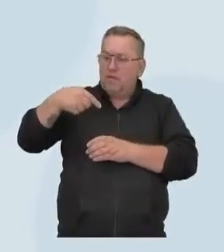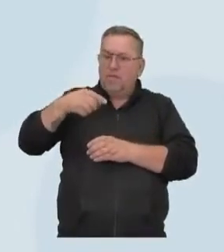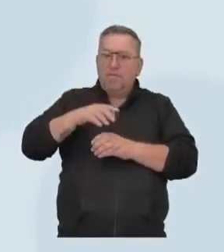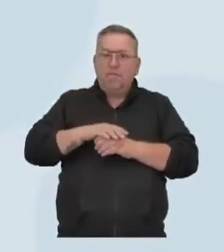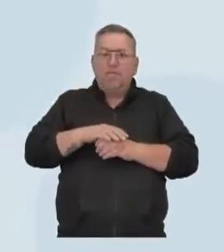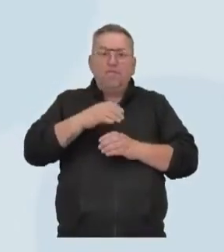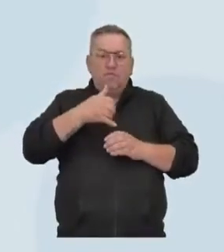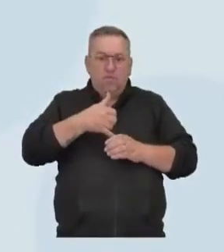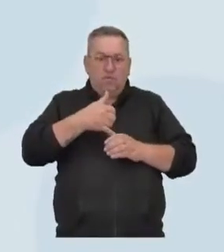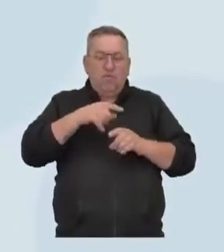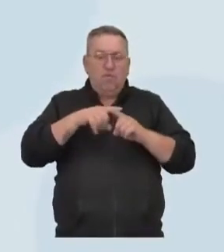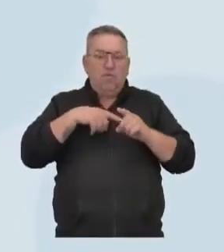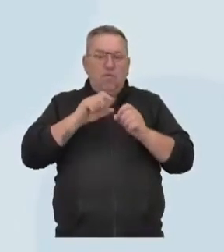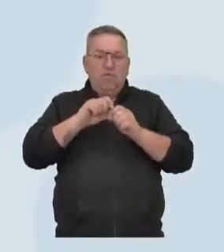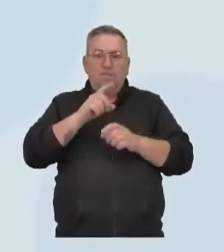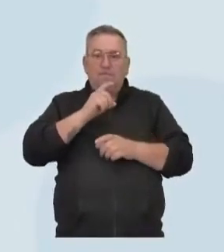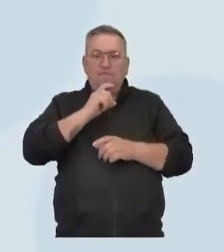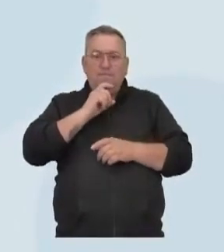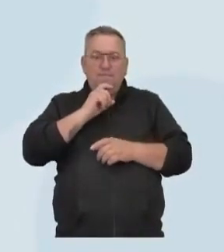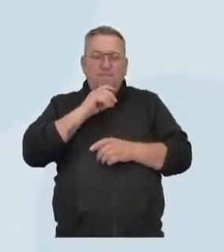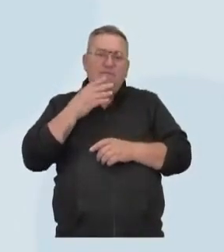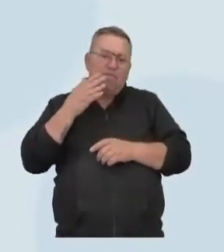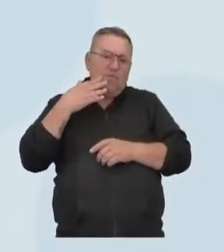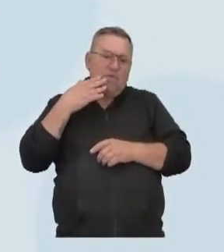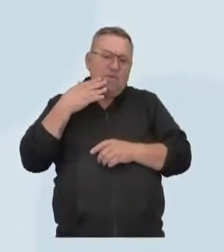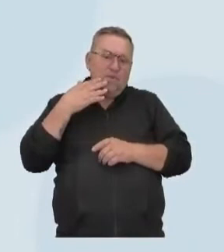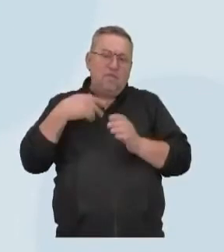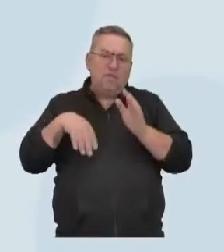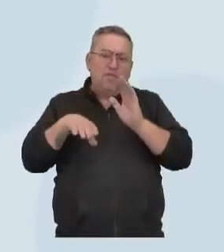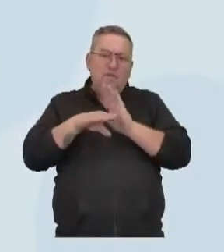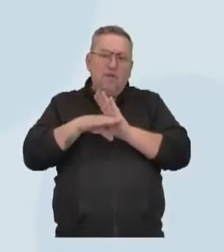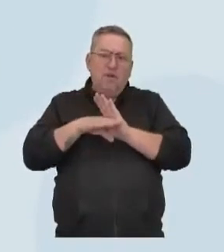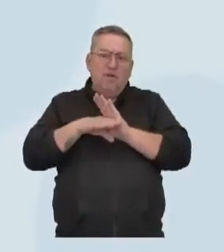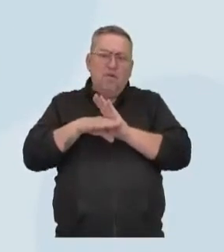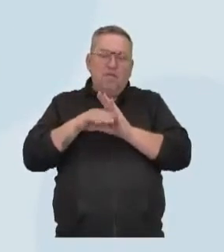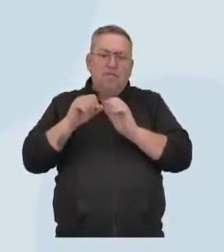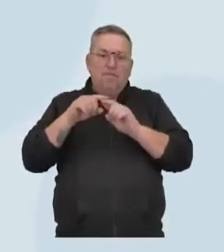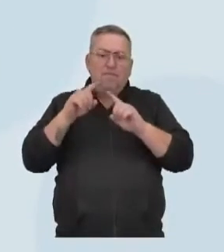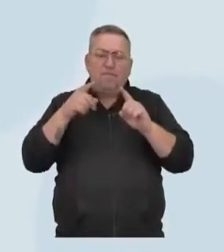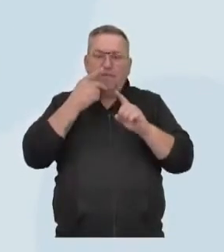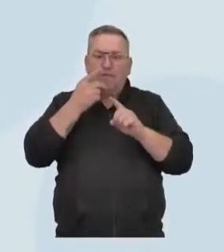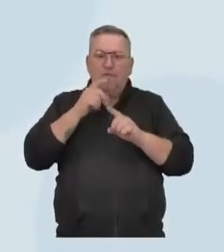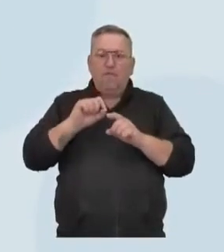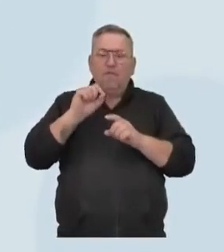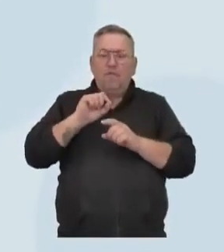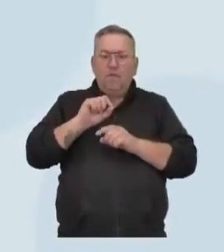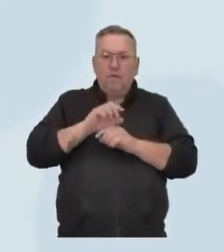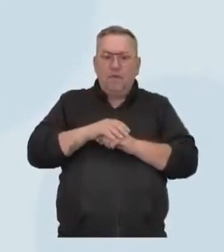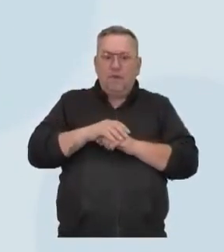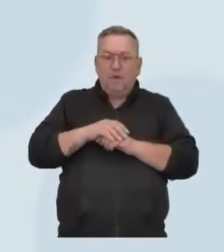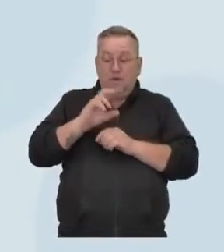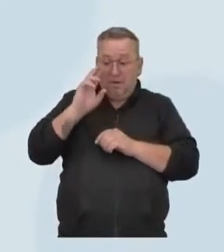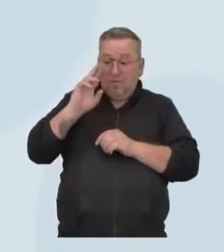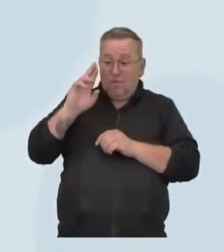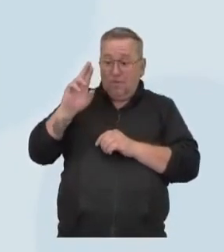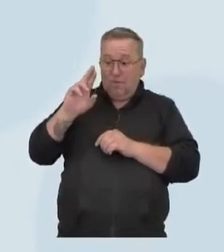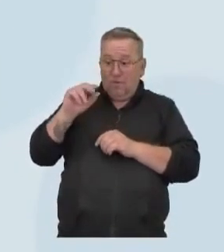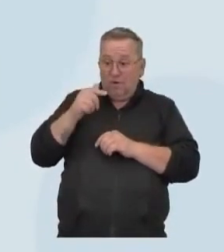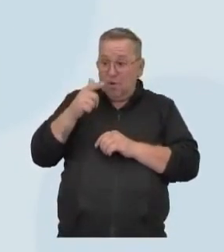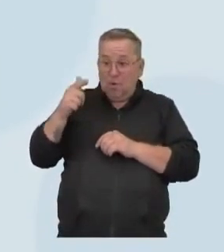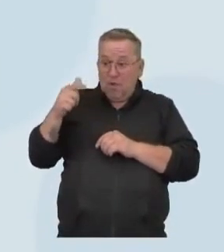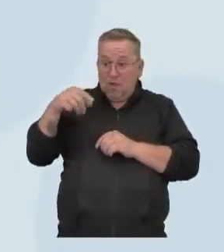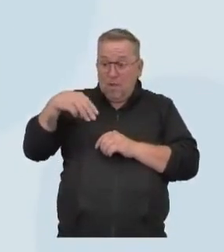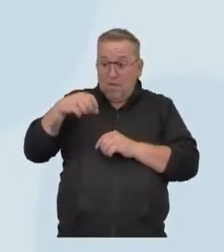charla. Nisso o crioulo, já calejado e sabido, chegava-se-lhe manhoso e cochichava-lhe no ouvido: senhor, não tem mais